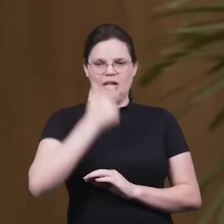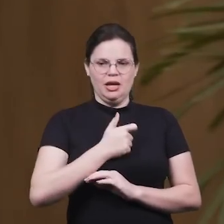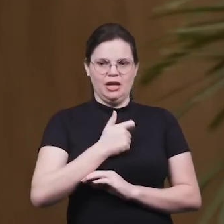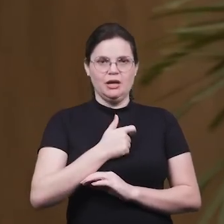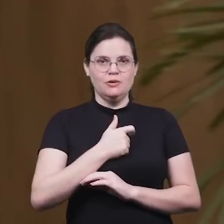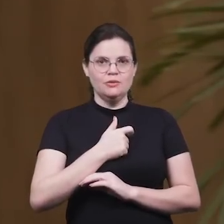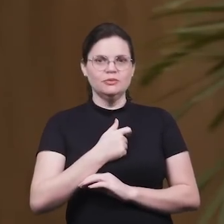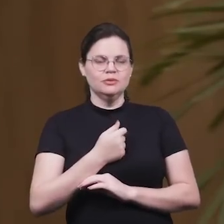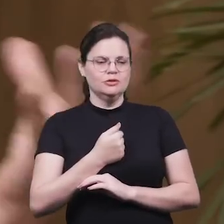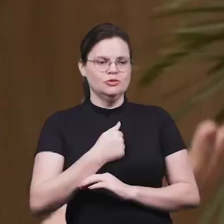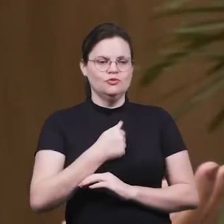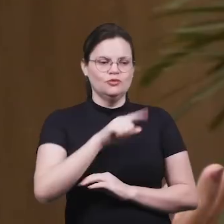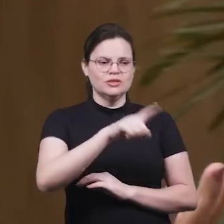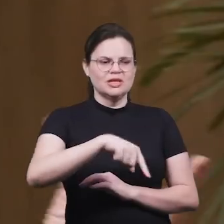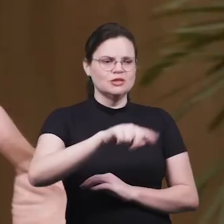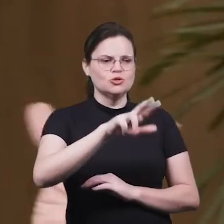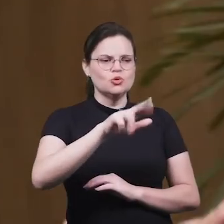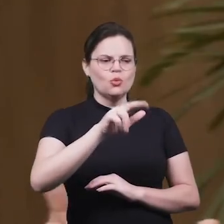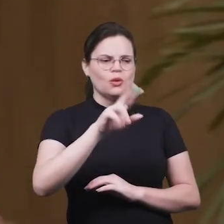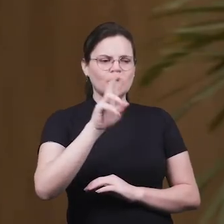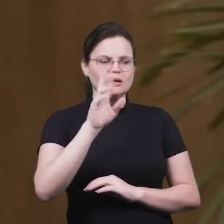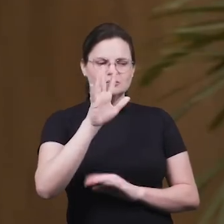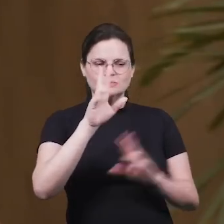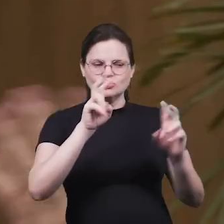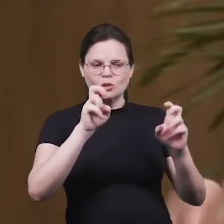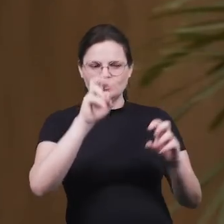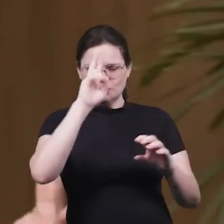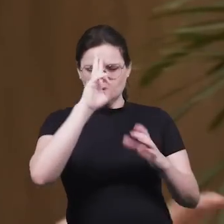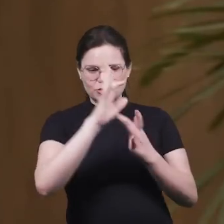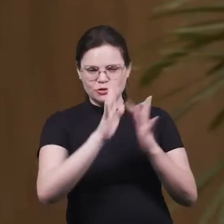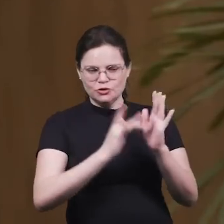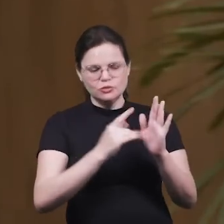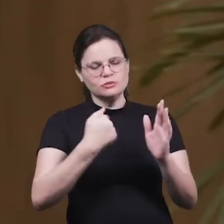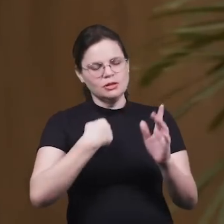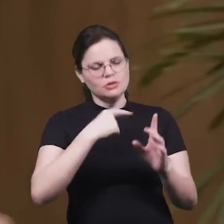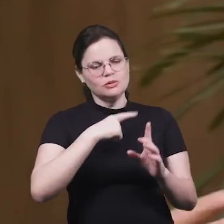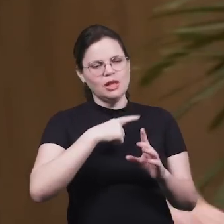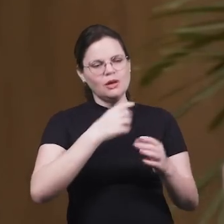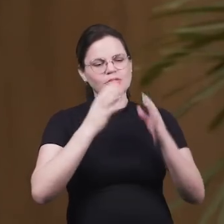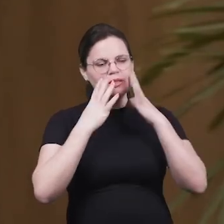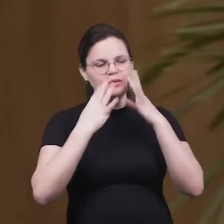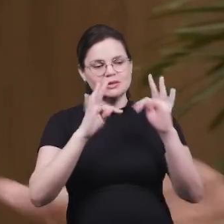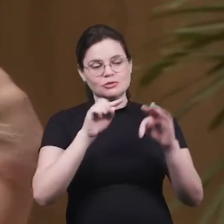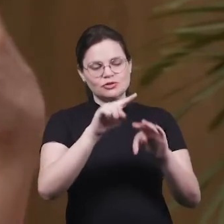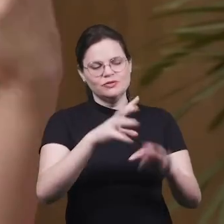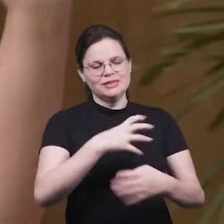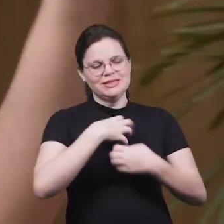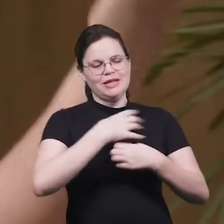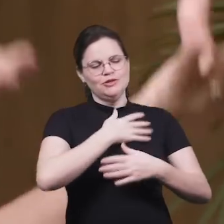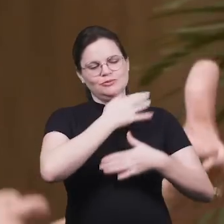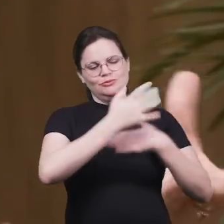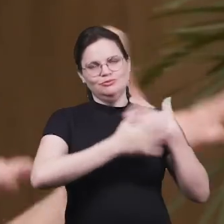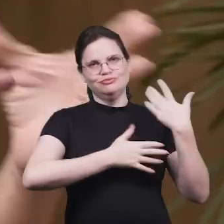consegue preencher. Algumas pessoas vão preencher de acordo com a concepção de mundo por